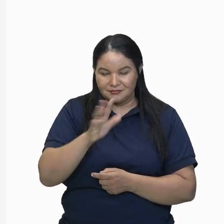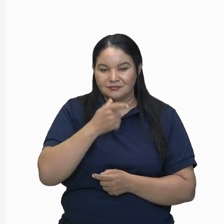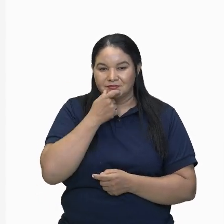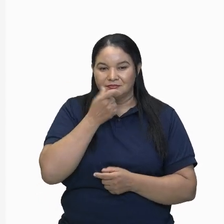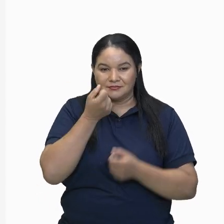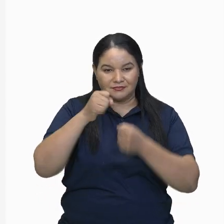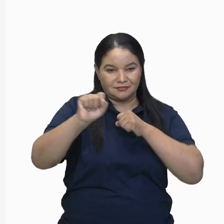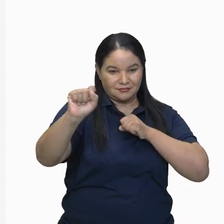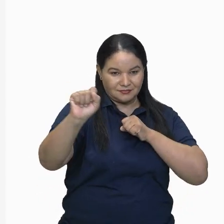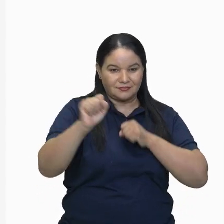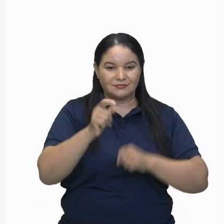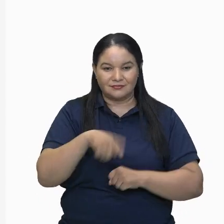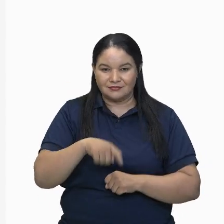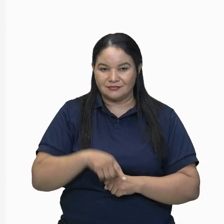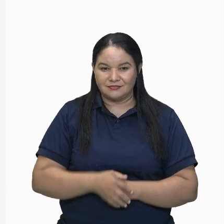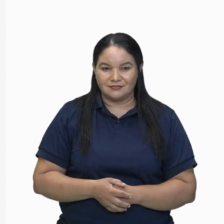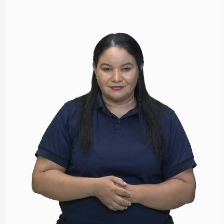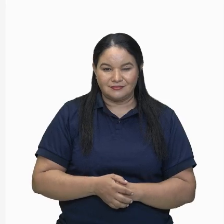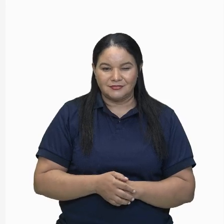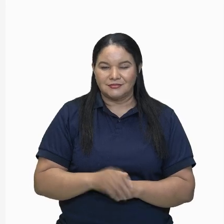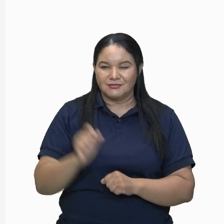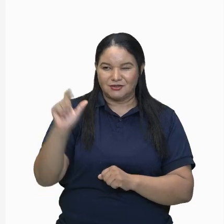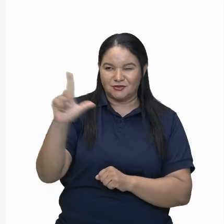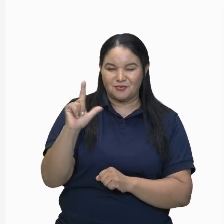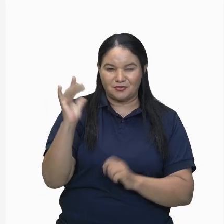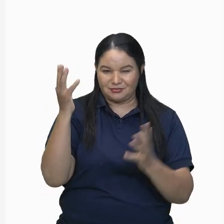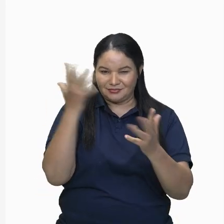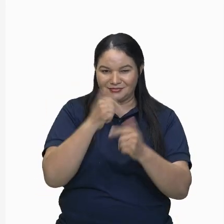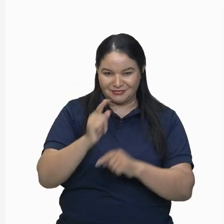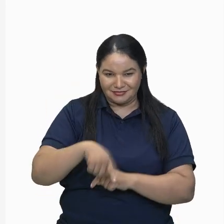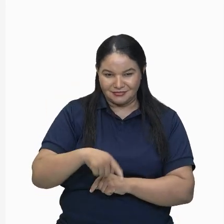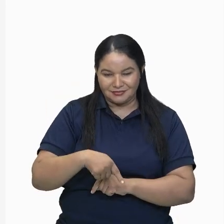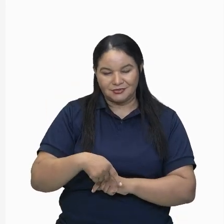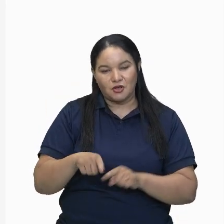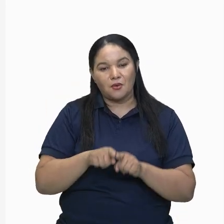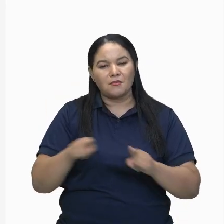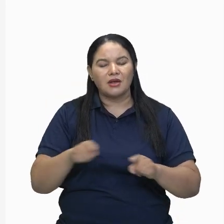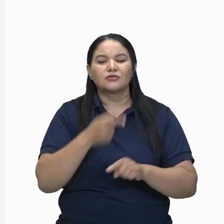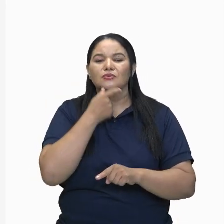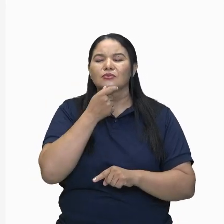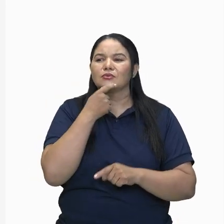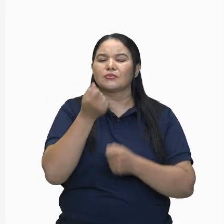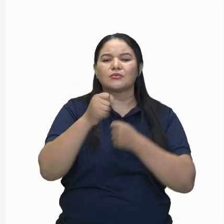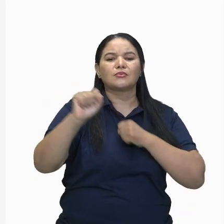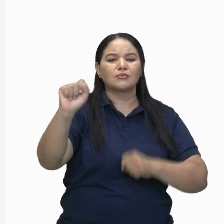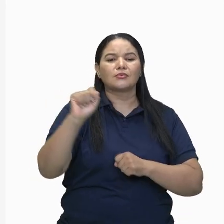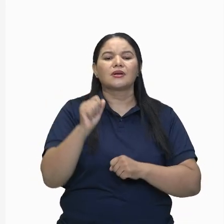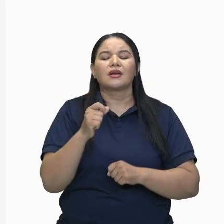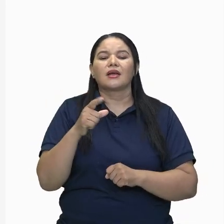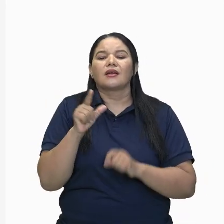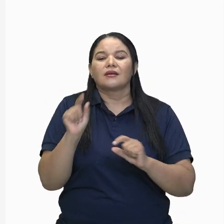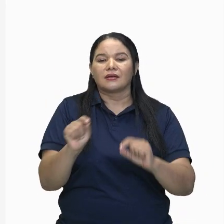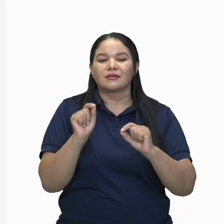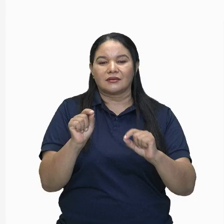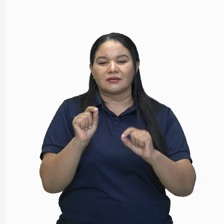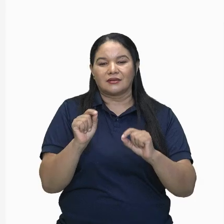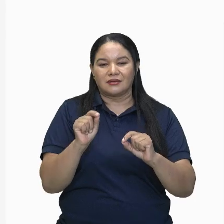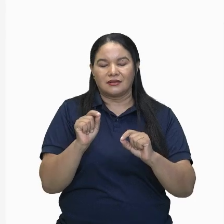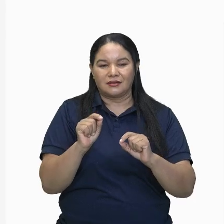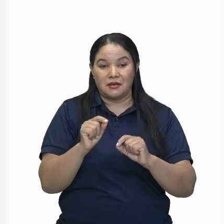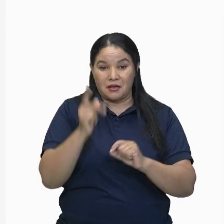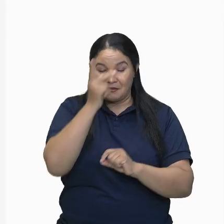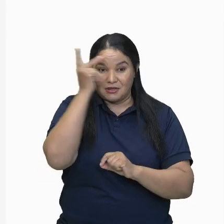é? O sol bonito lá no fundo. Mas diz assim, olha, o super-homem é aquele que